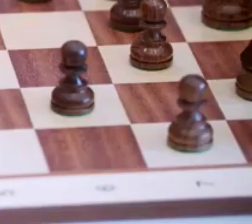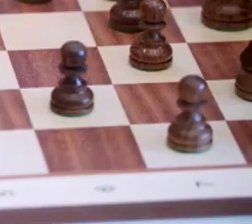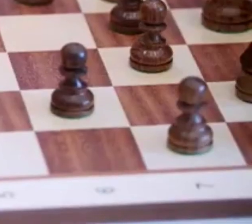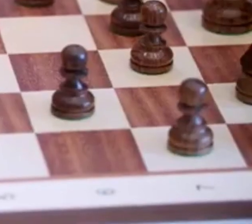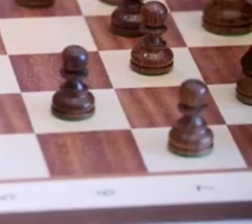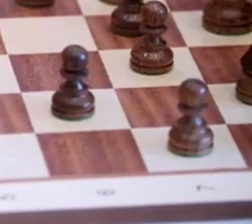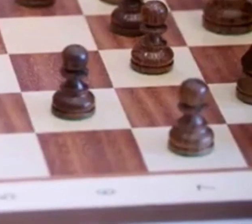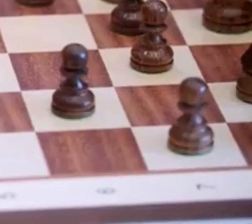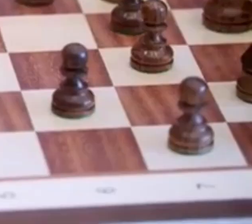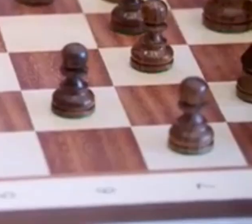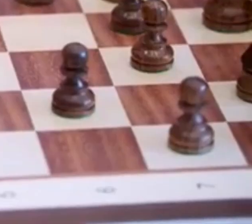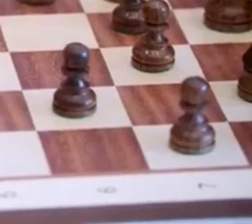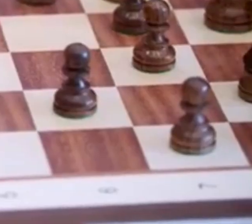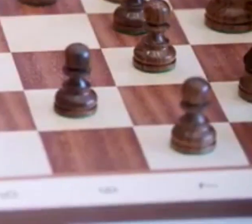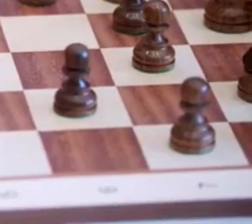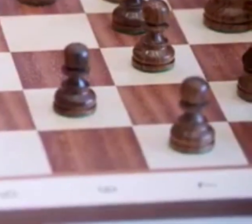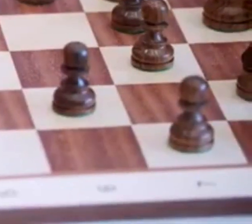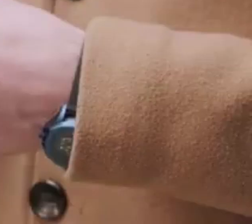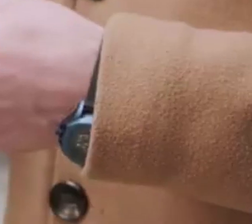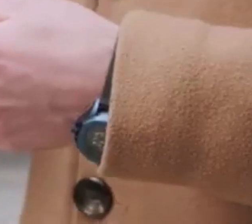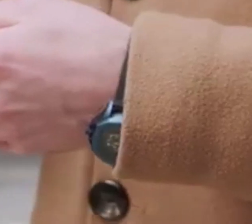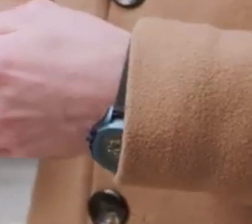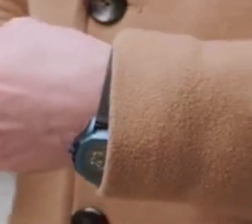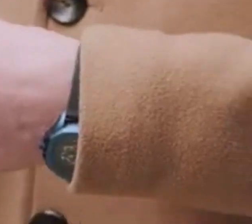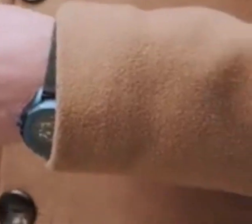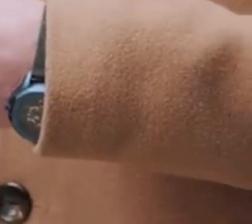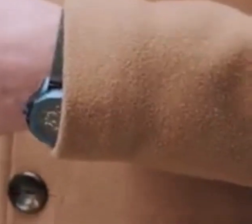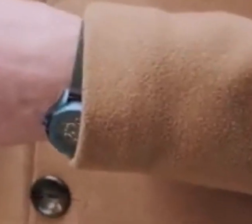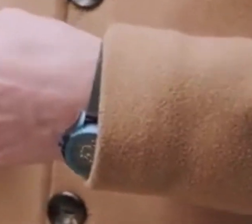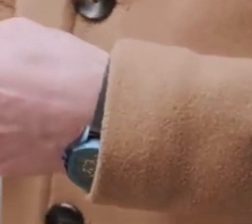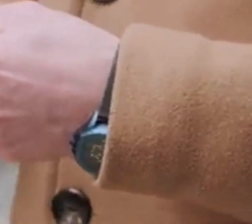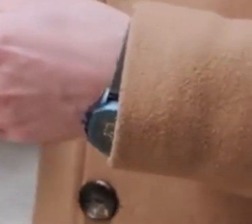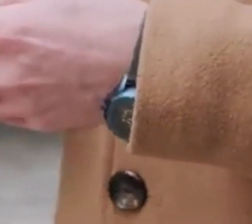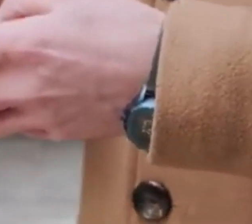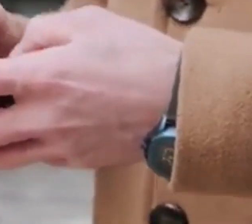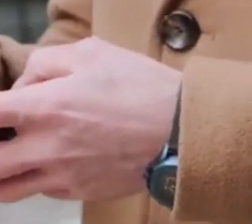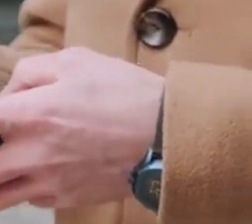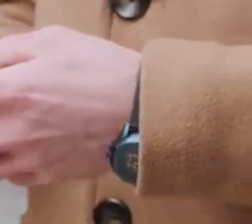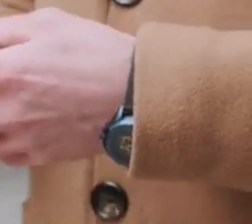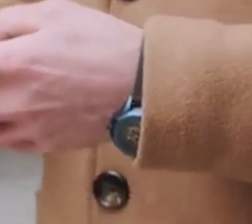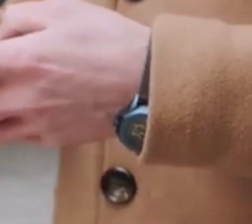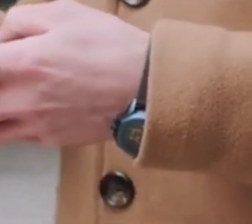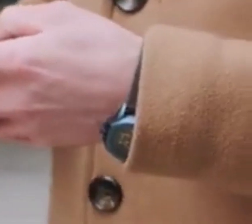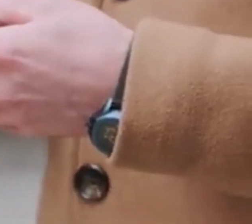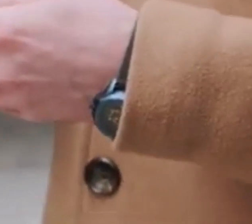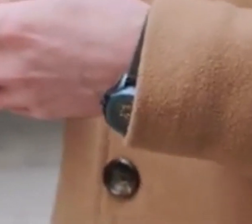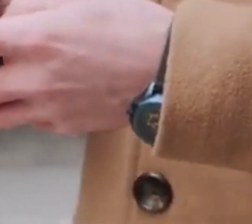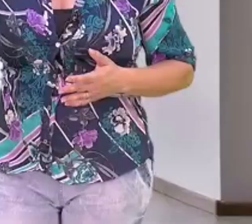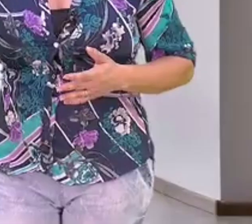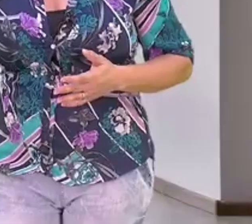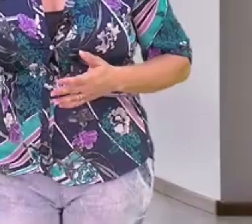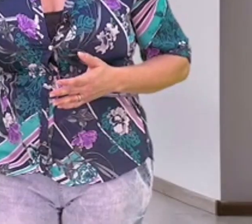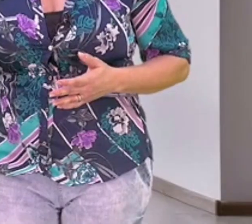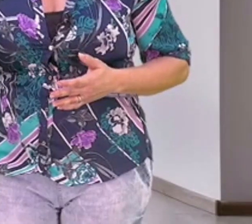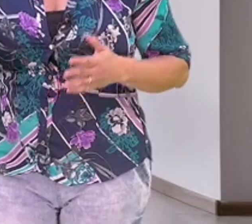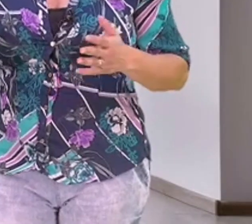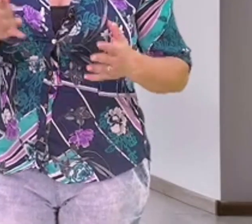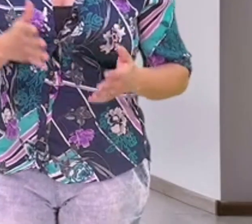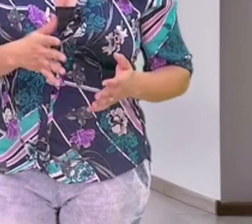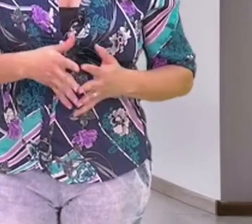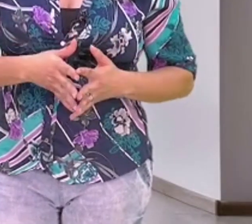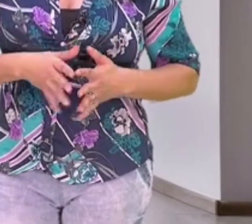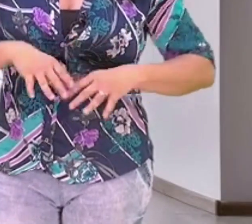cartas ou jogos de mesa. As evidências científicas mostram que longos períodos em comportamentos